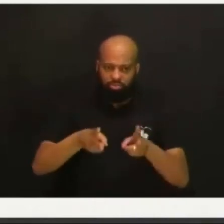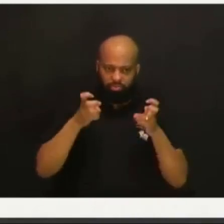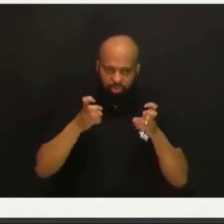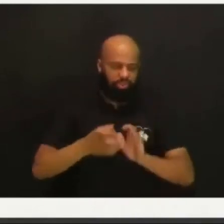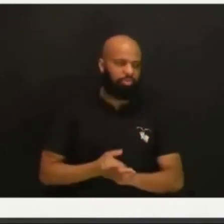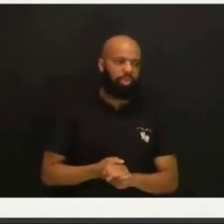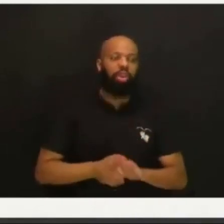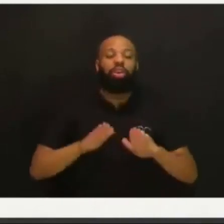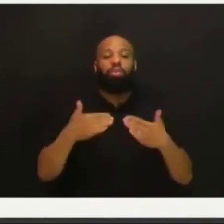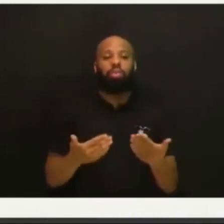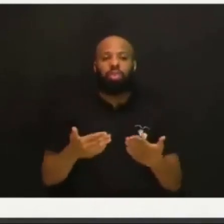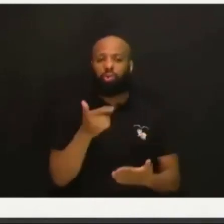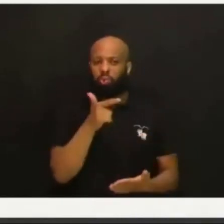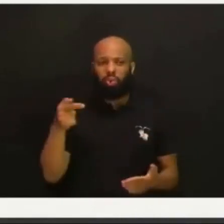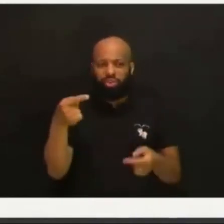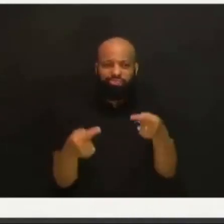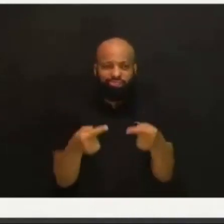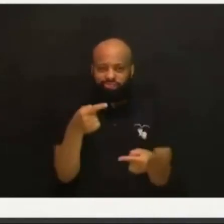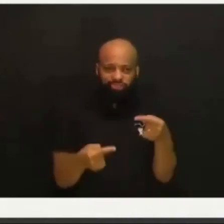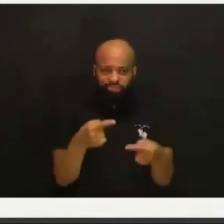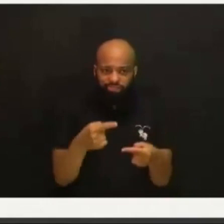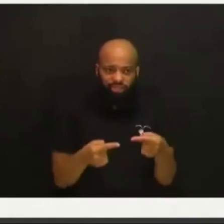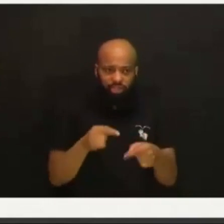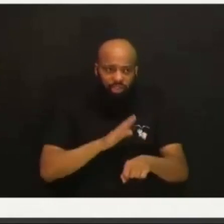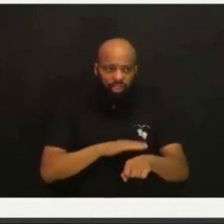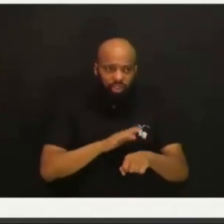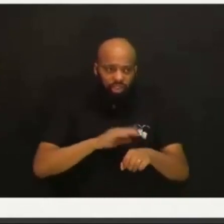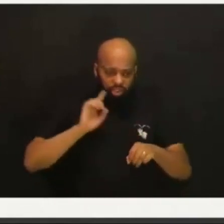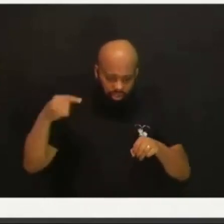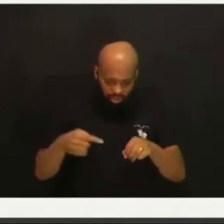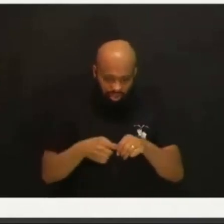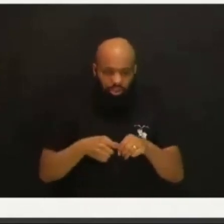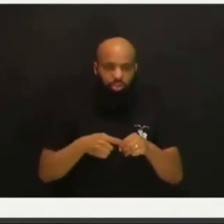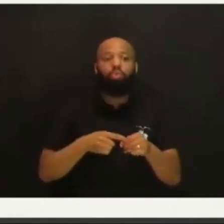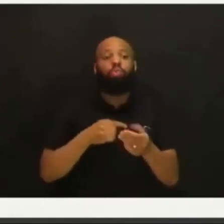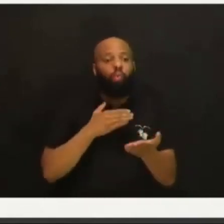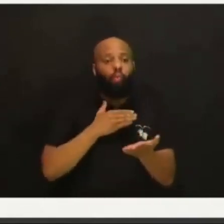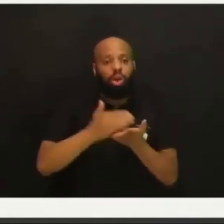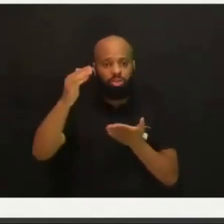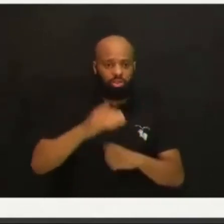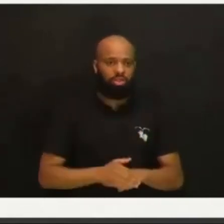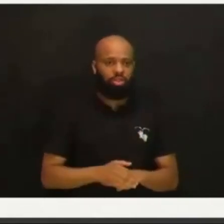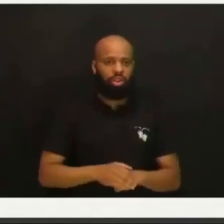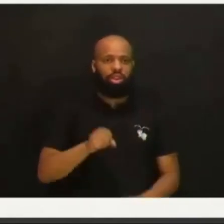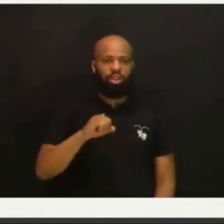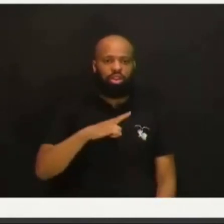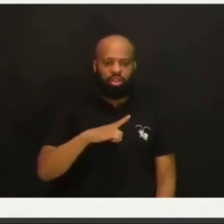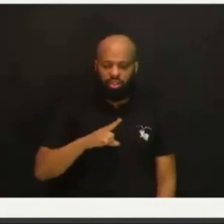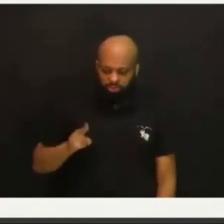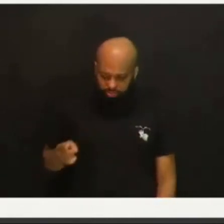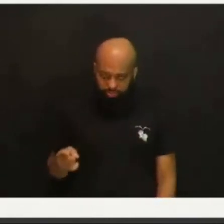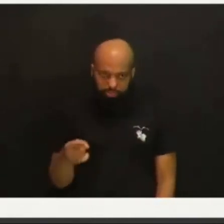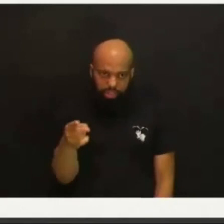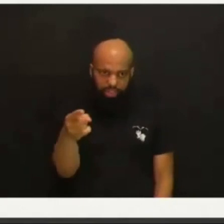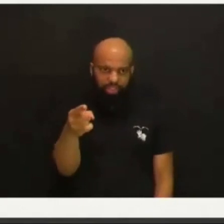tem discussão. Esse marco é a fecundação. Aonde eu tenho um espermatozoide, o espermatozoide que